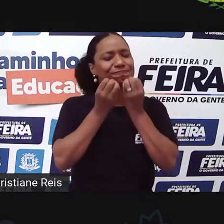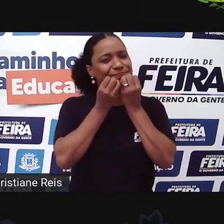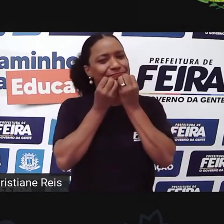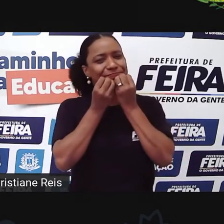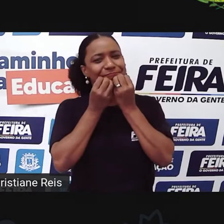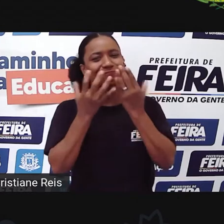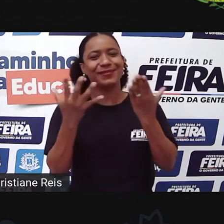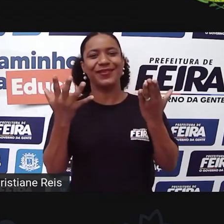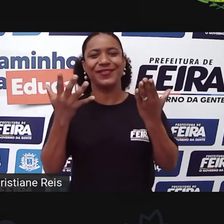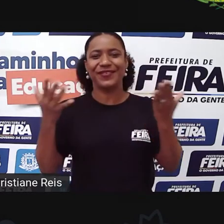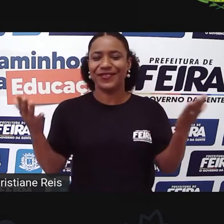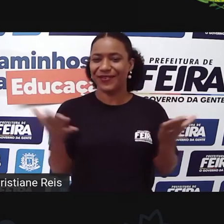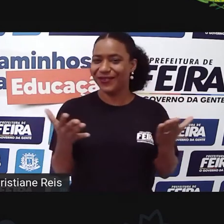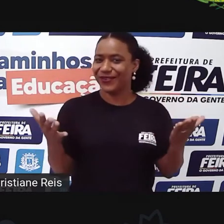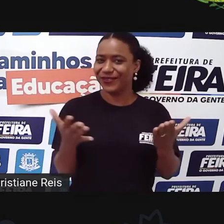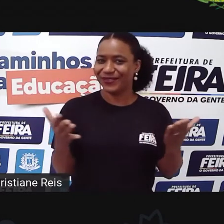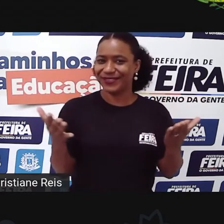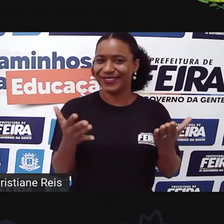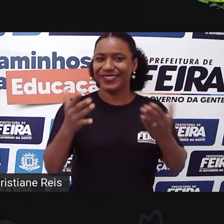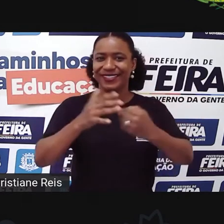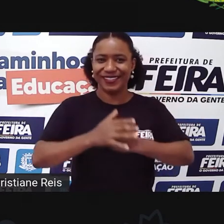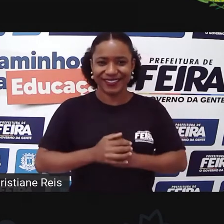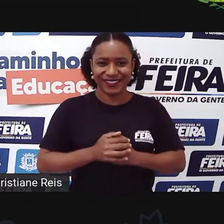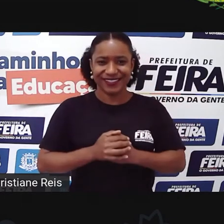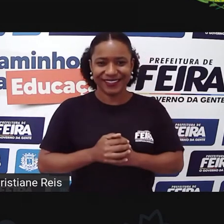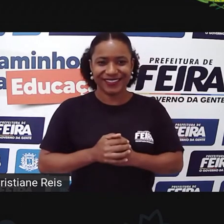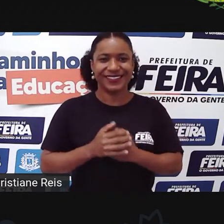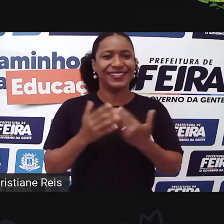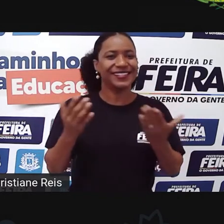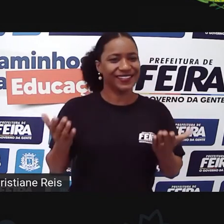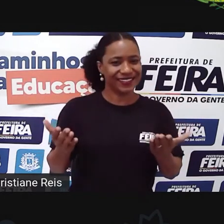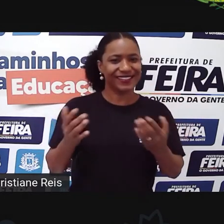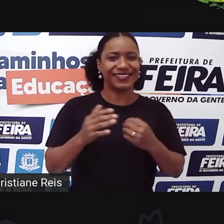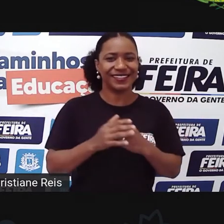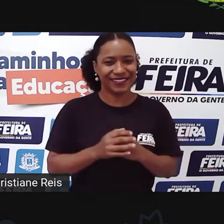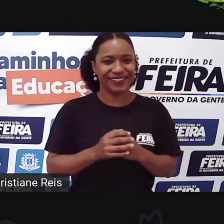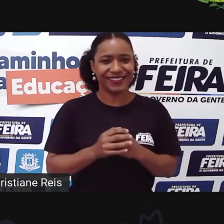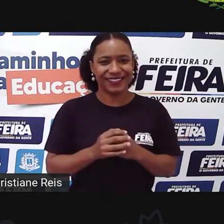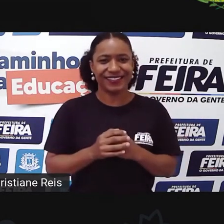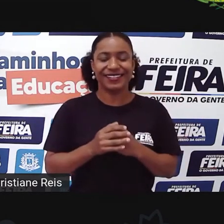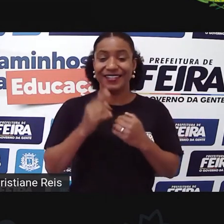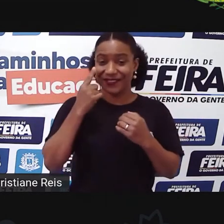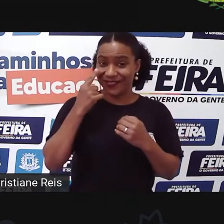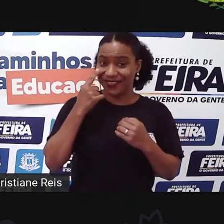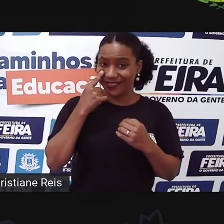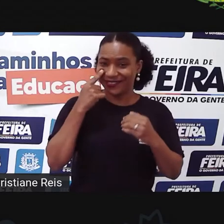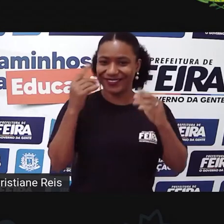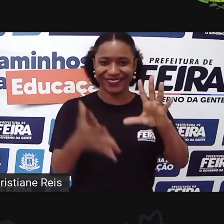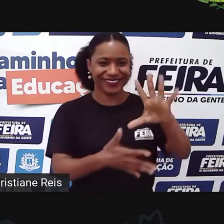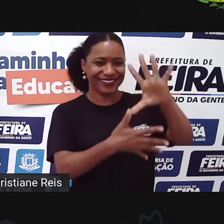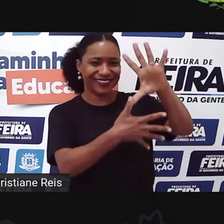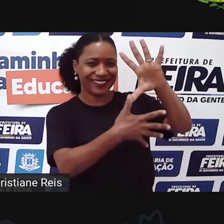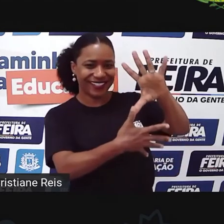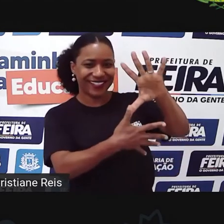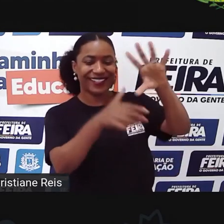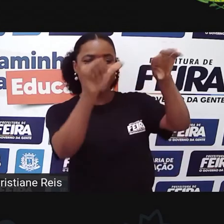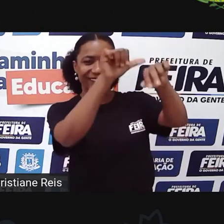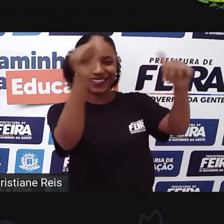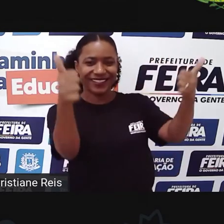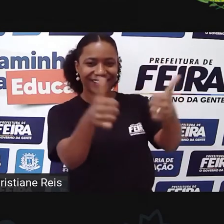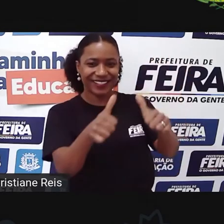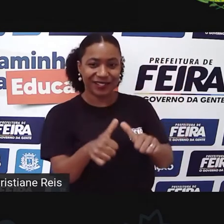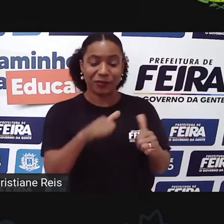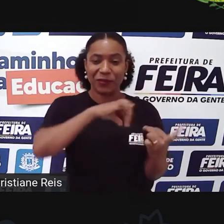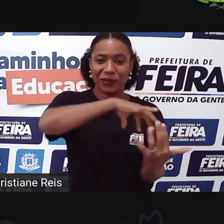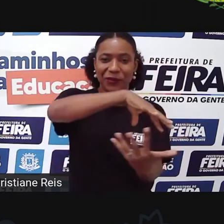nesse tom assim, vim acompanhada dos meus amigos principais, né? O mapa aí no fundo e o